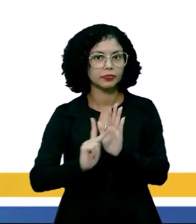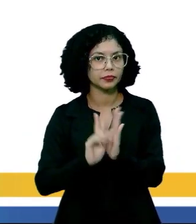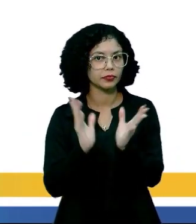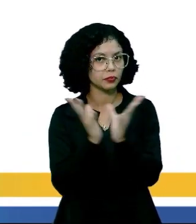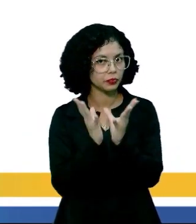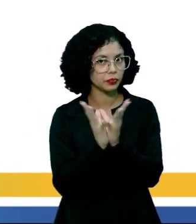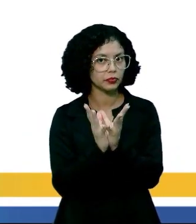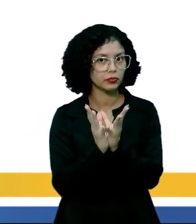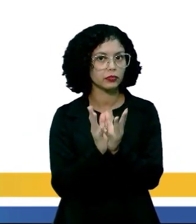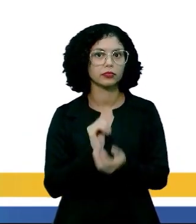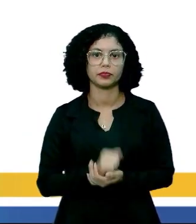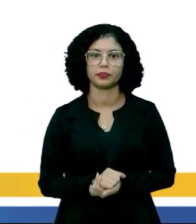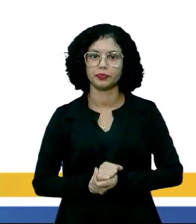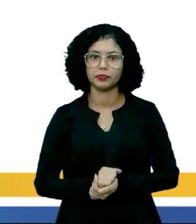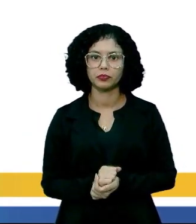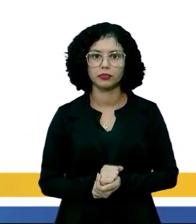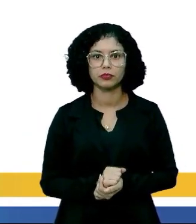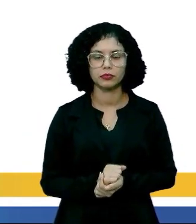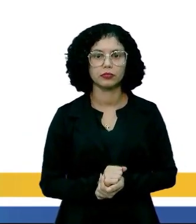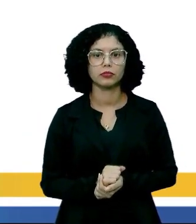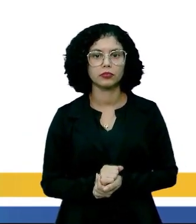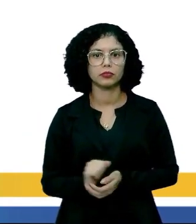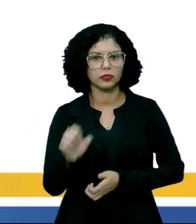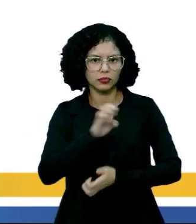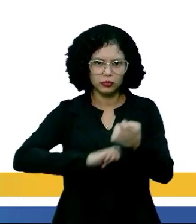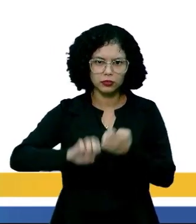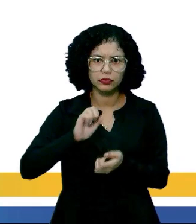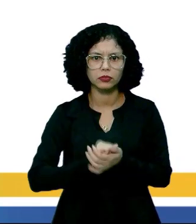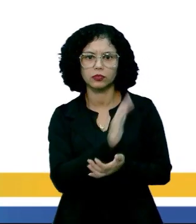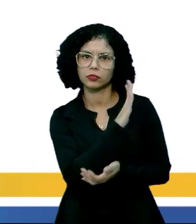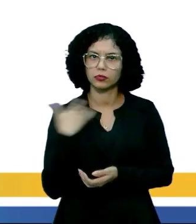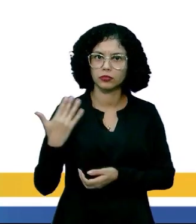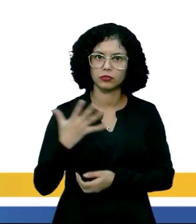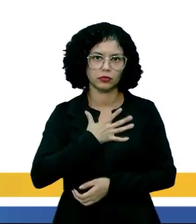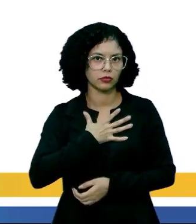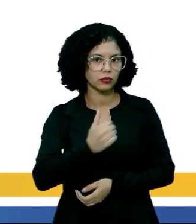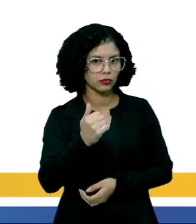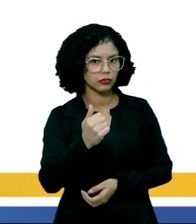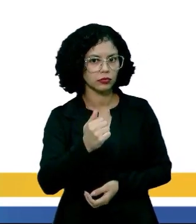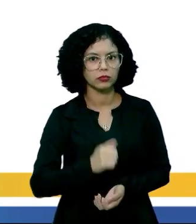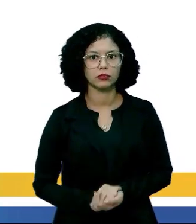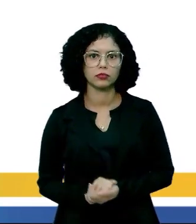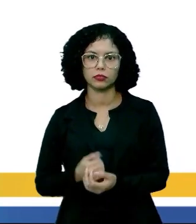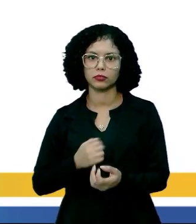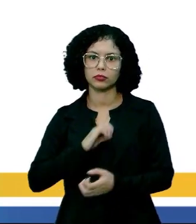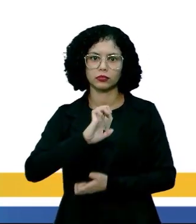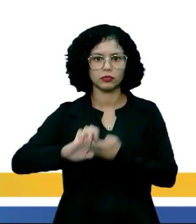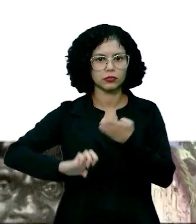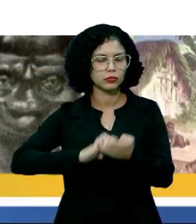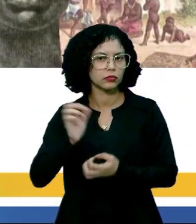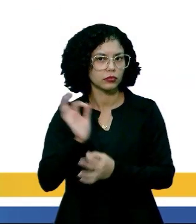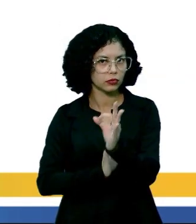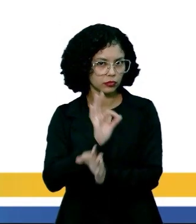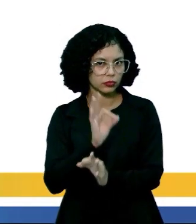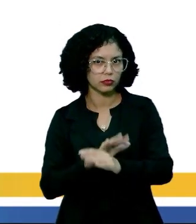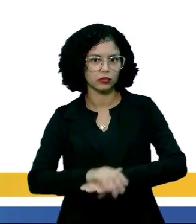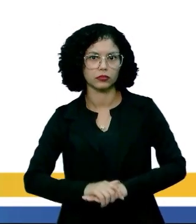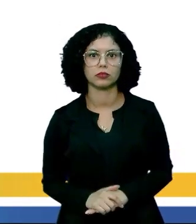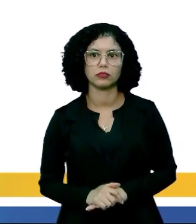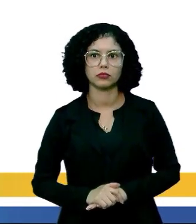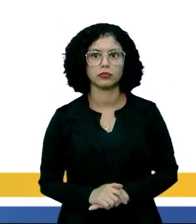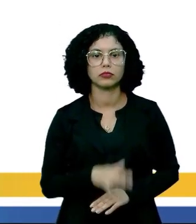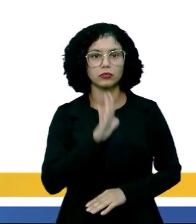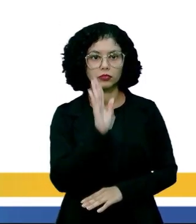e formavam comunidades de autoajuda, rebeliões, assassinatos, suicídios e revoltas